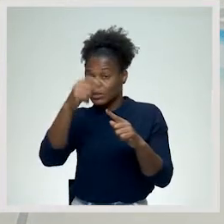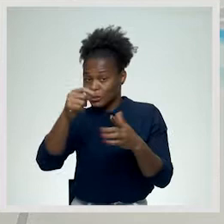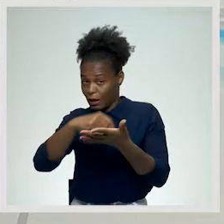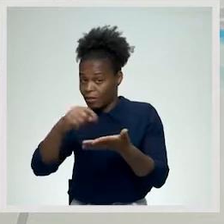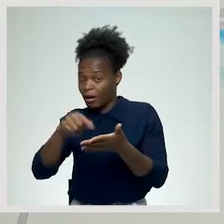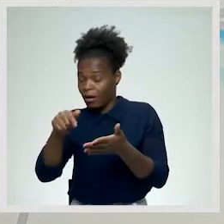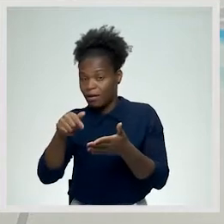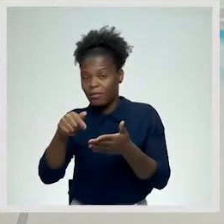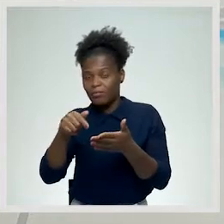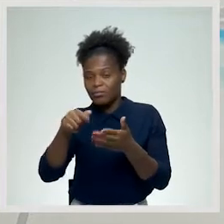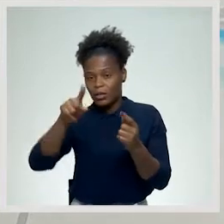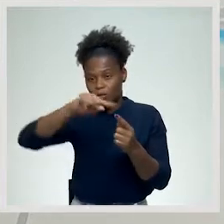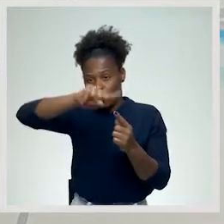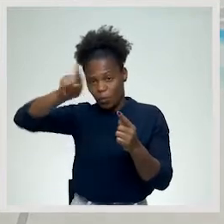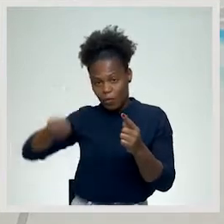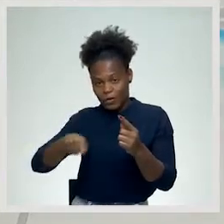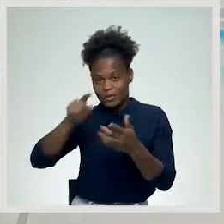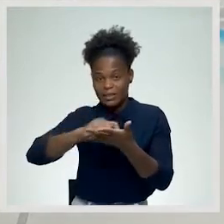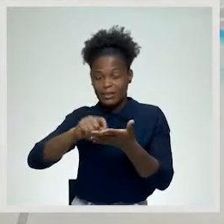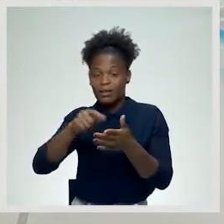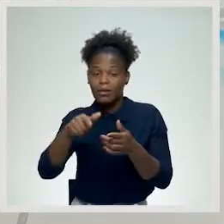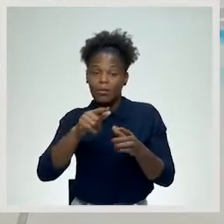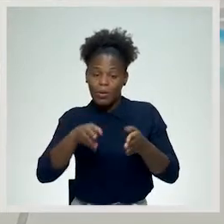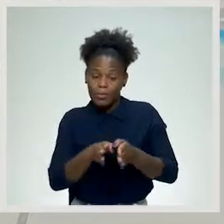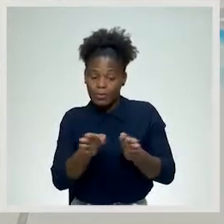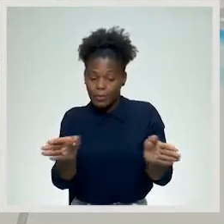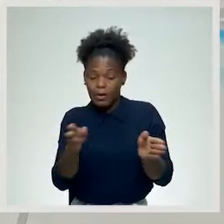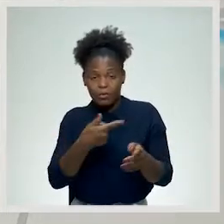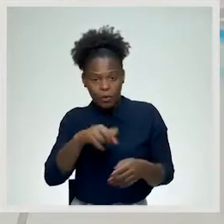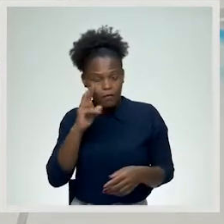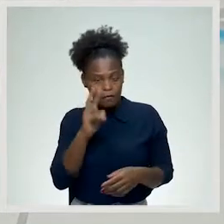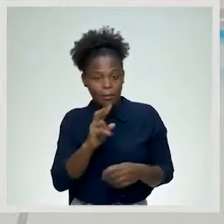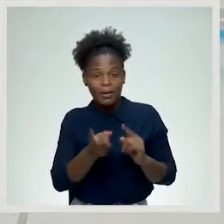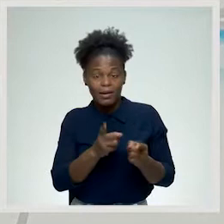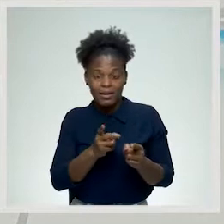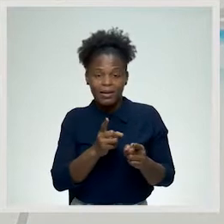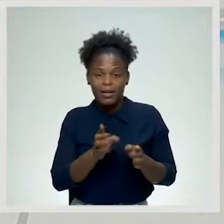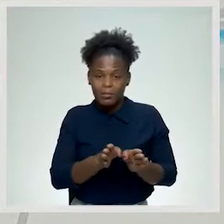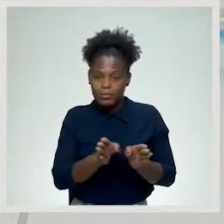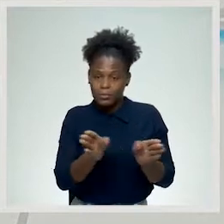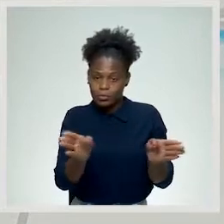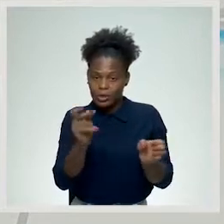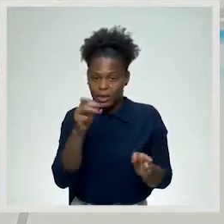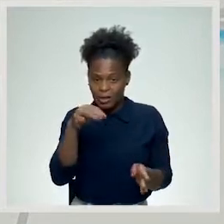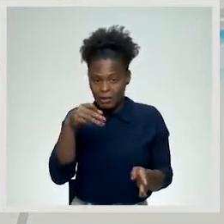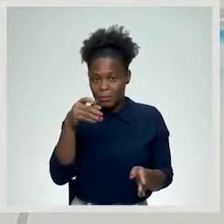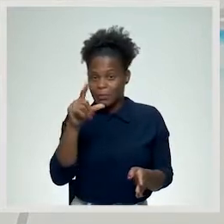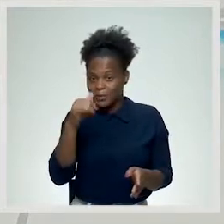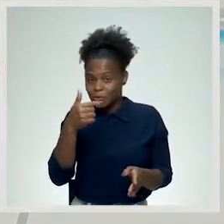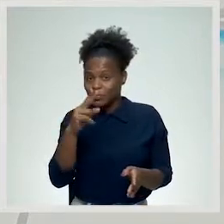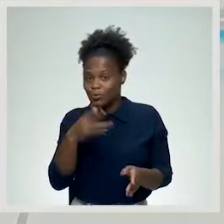semicircunferência. Logo, tem uma amplitude. Vimos que a amplitude de um